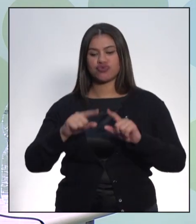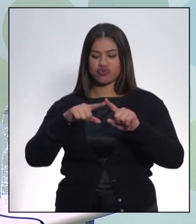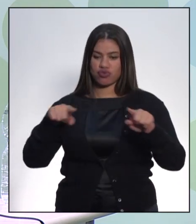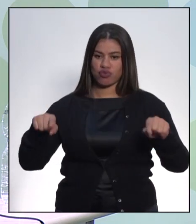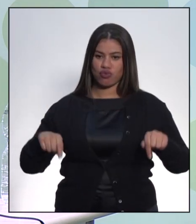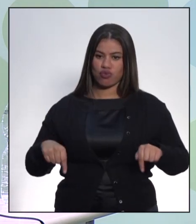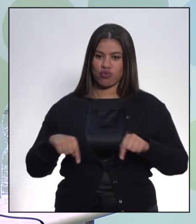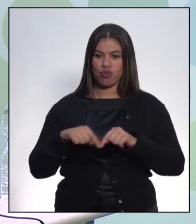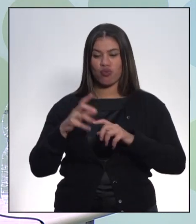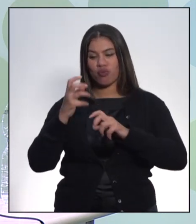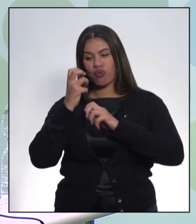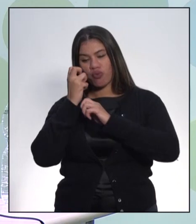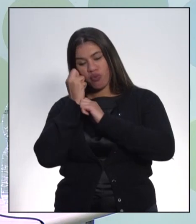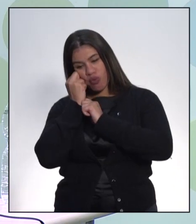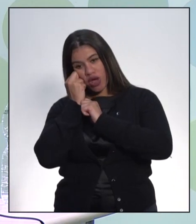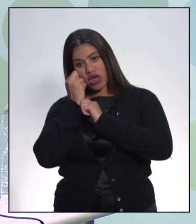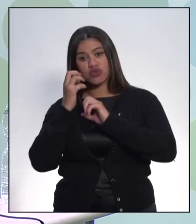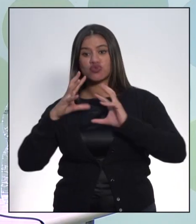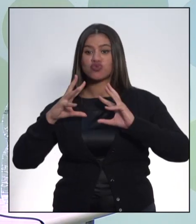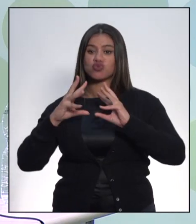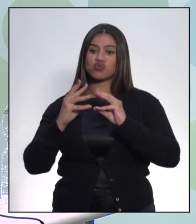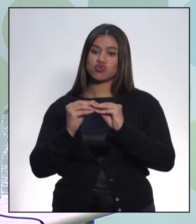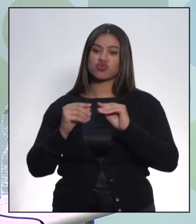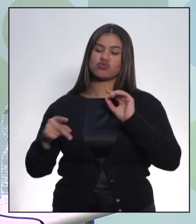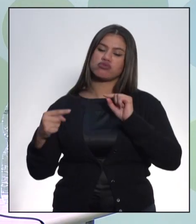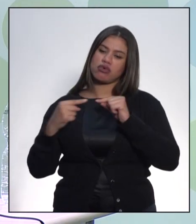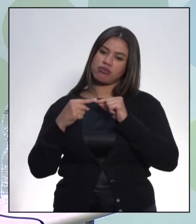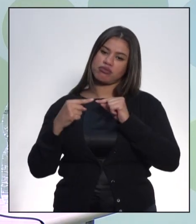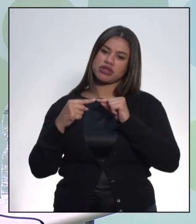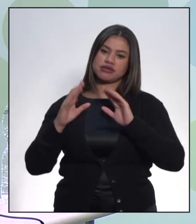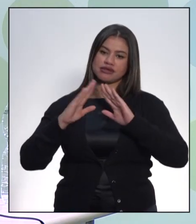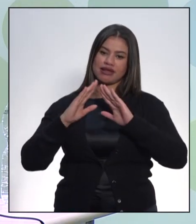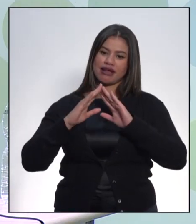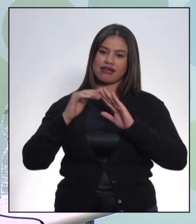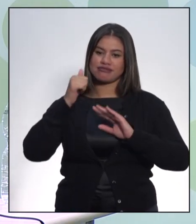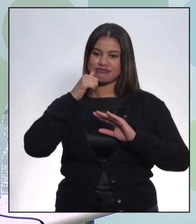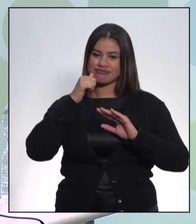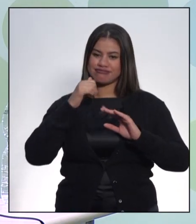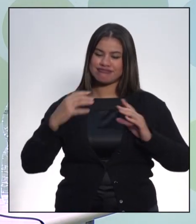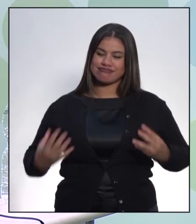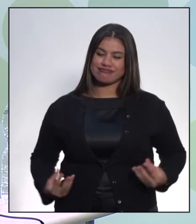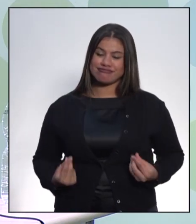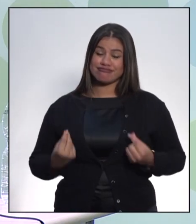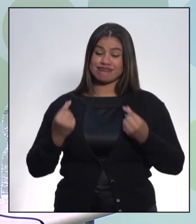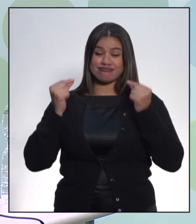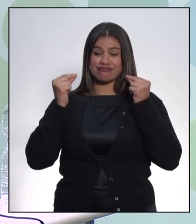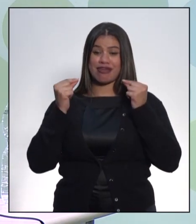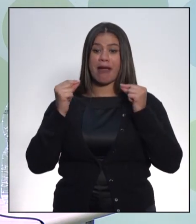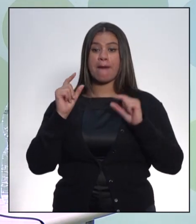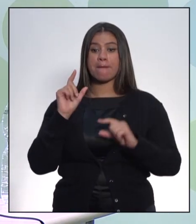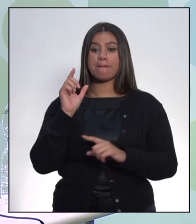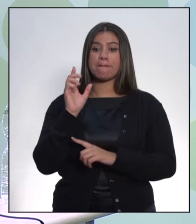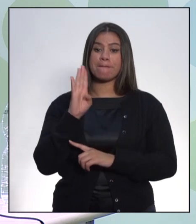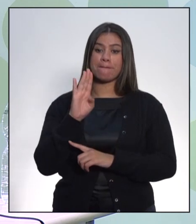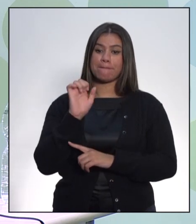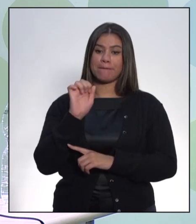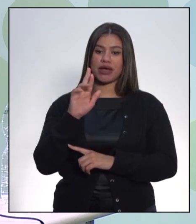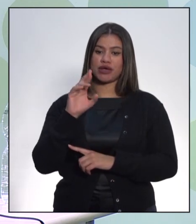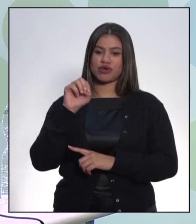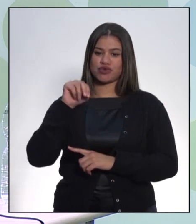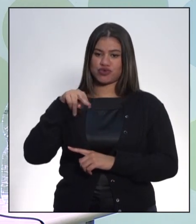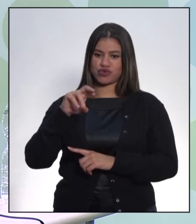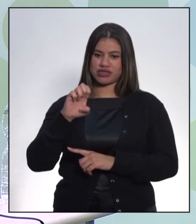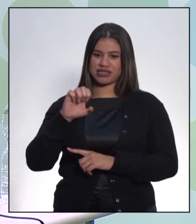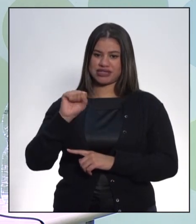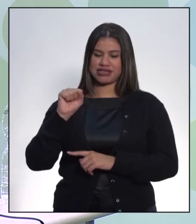né? Tudo na casa da baronesa. E os poucos personagens. Vou fazer um paralelo aqui com um texto que muita gente conhece. Vamos pegar o livro do